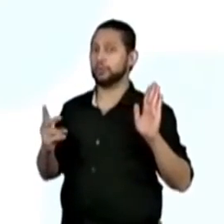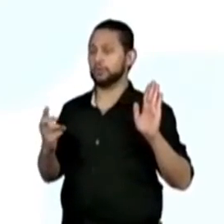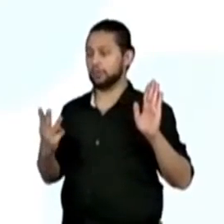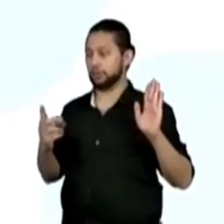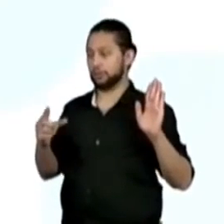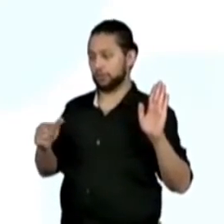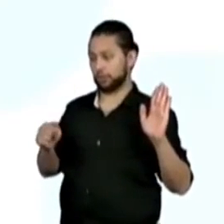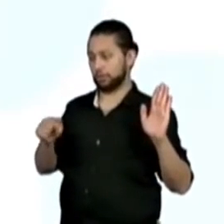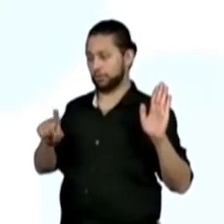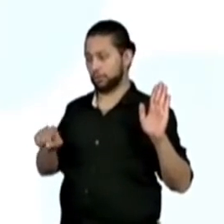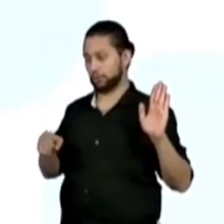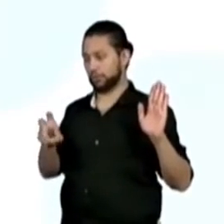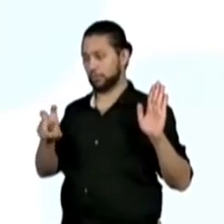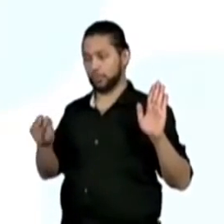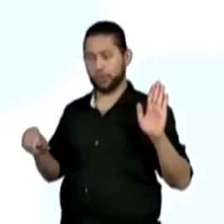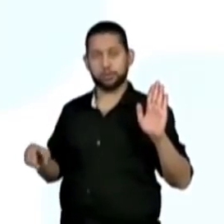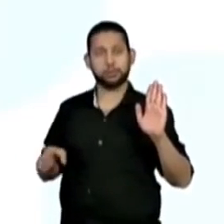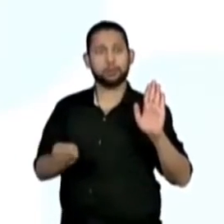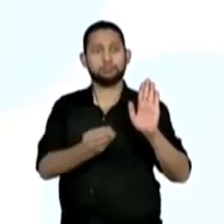250